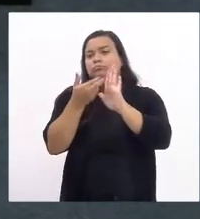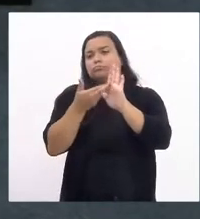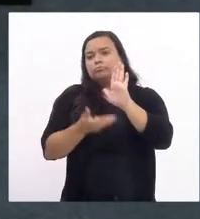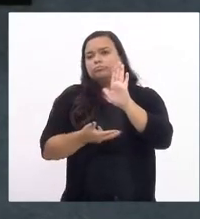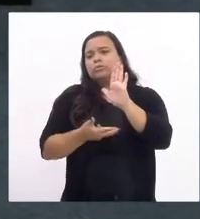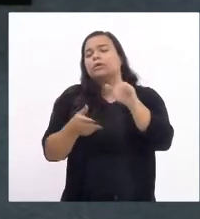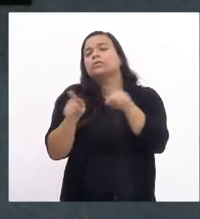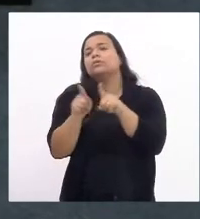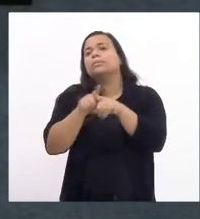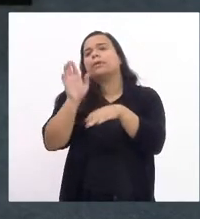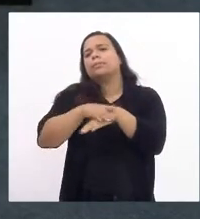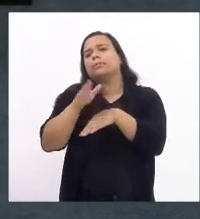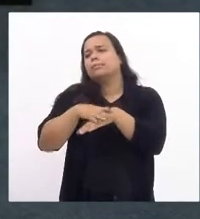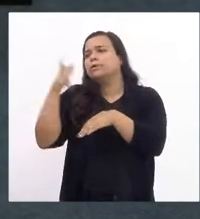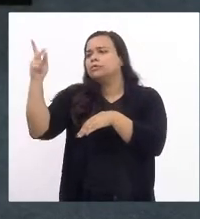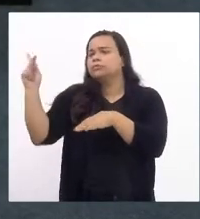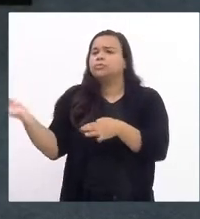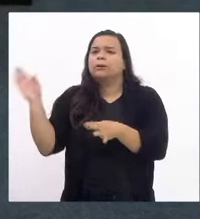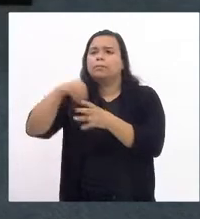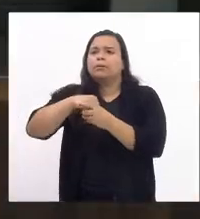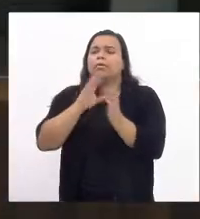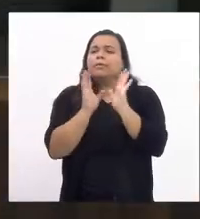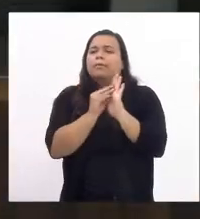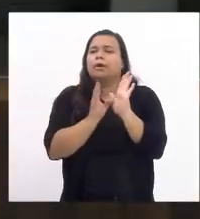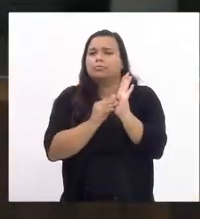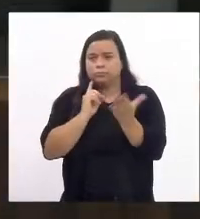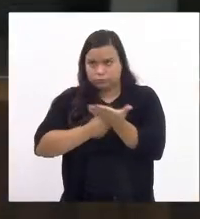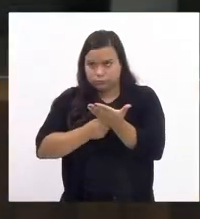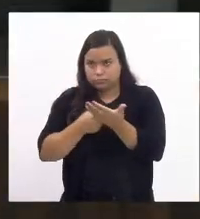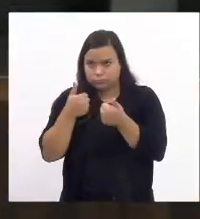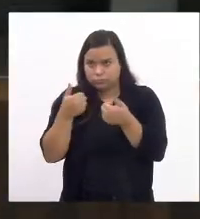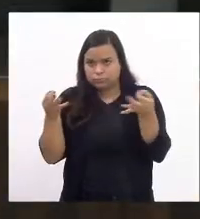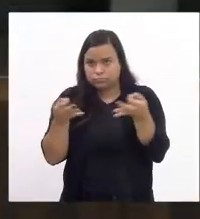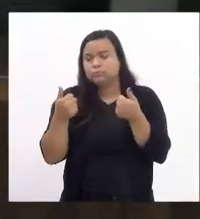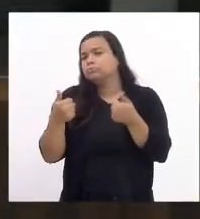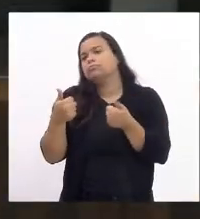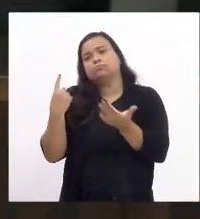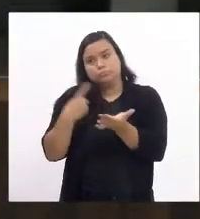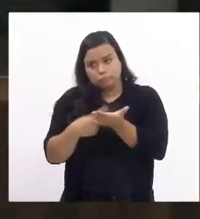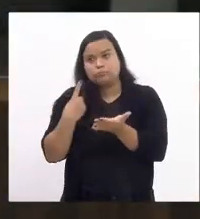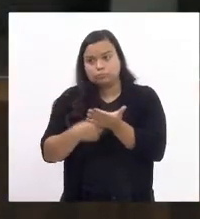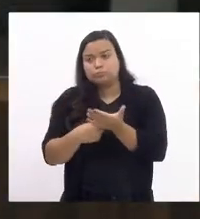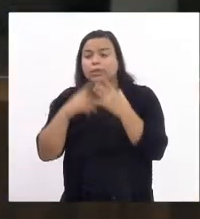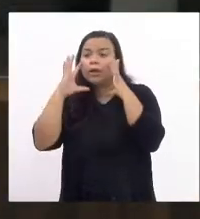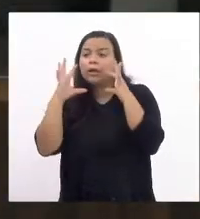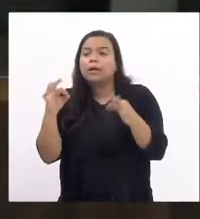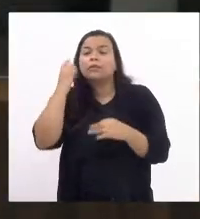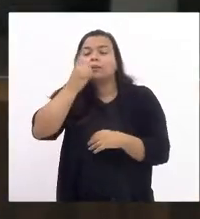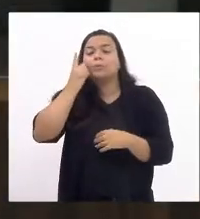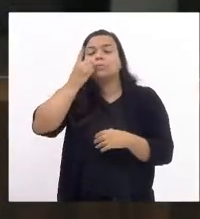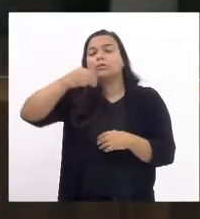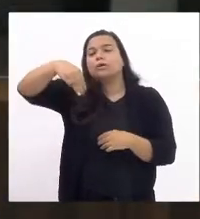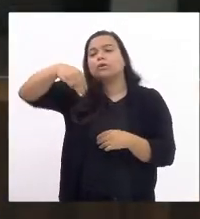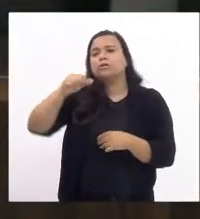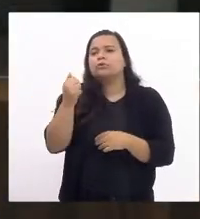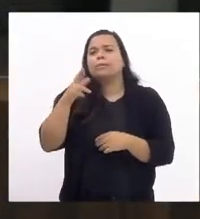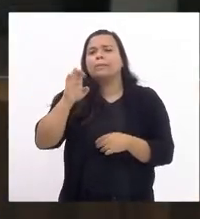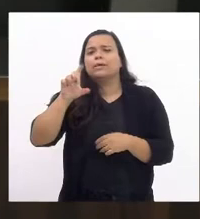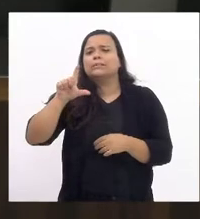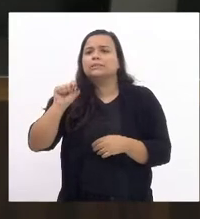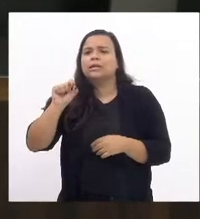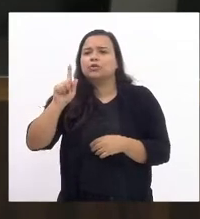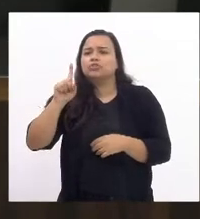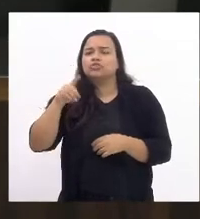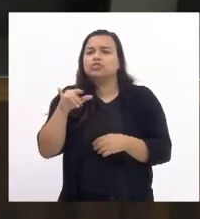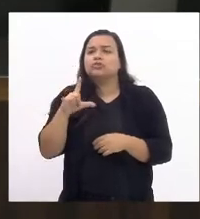senhor colocaria na pauta. Perfeito? Combinado. Chamo a atenção do deputado Marcelo Dino. O sétimo, veto